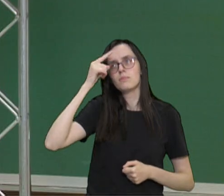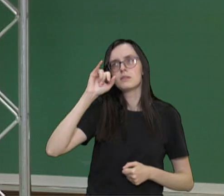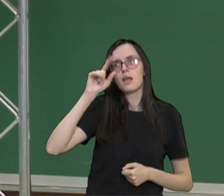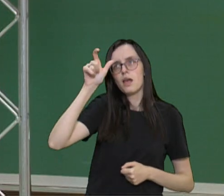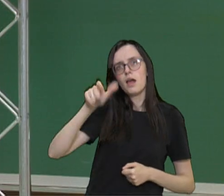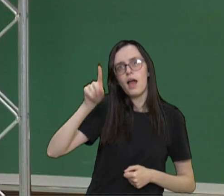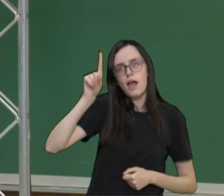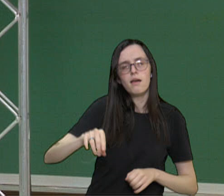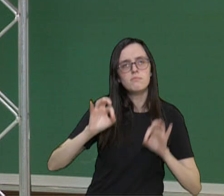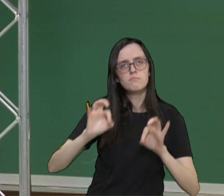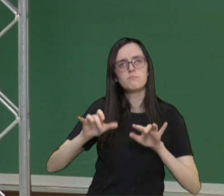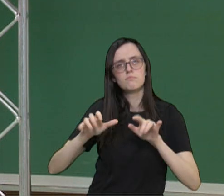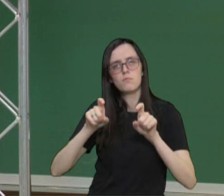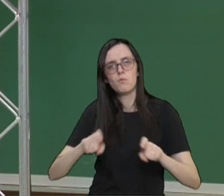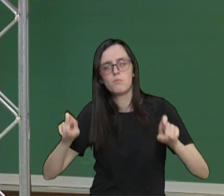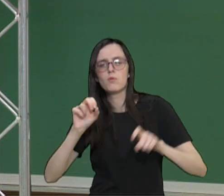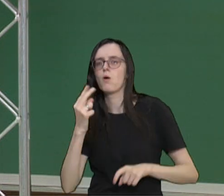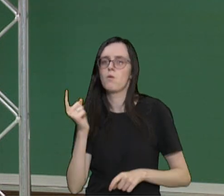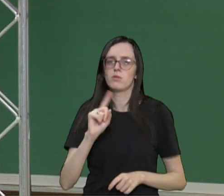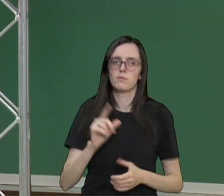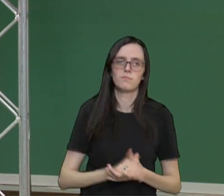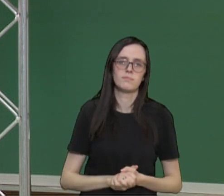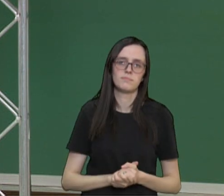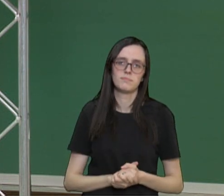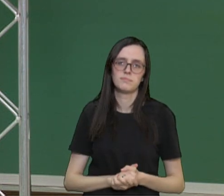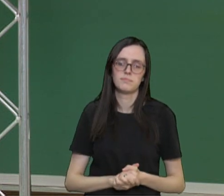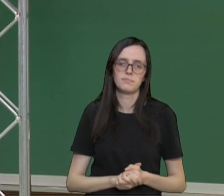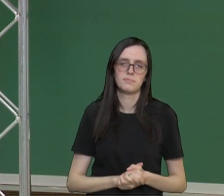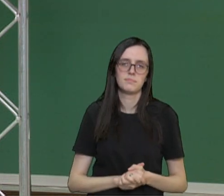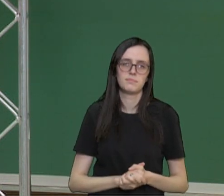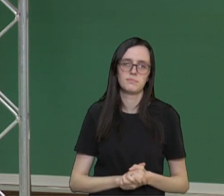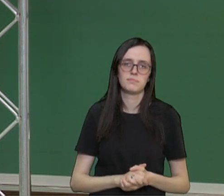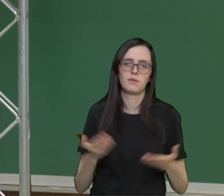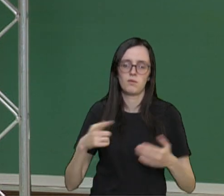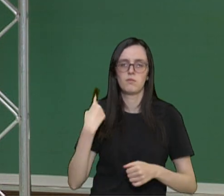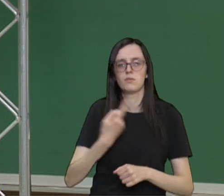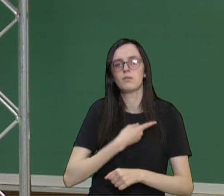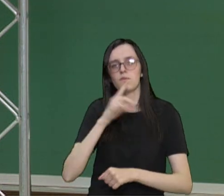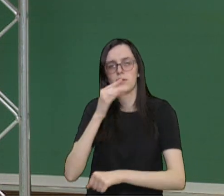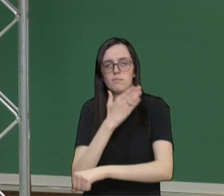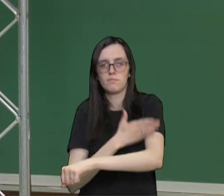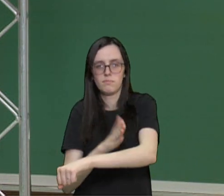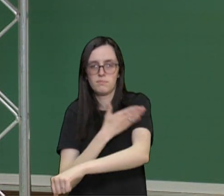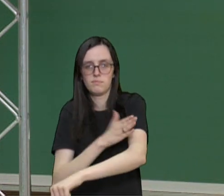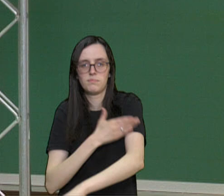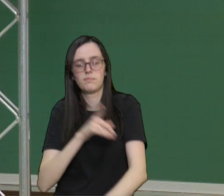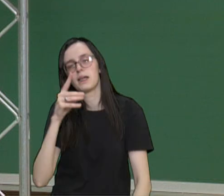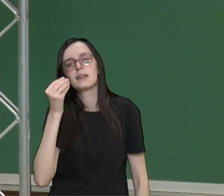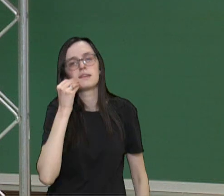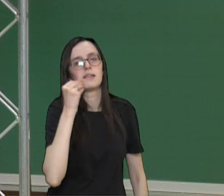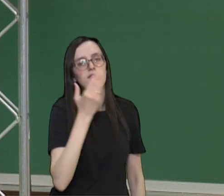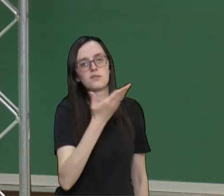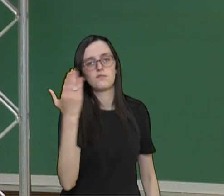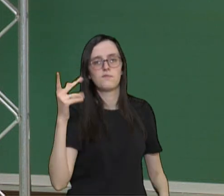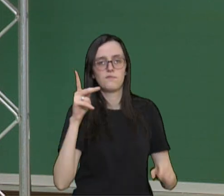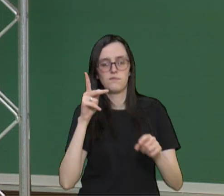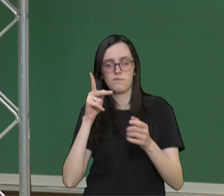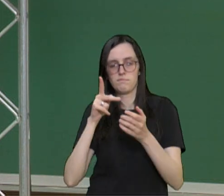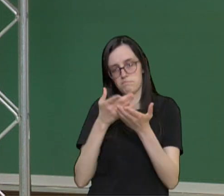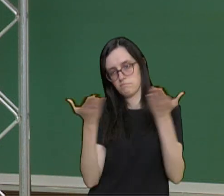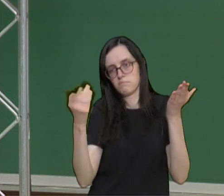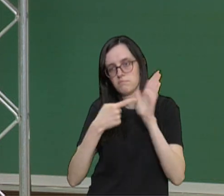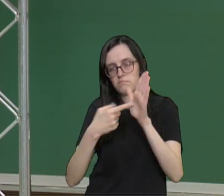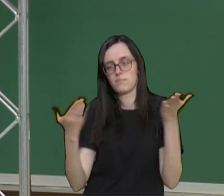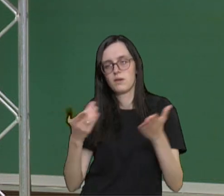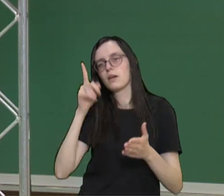se é cyberarte ou não. Pessoal, então vamos exercitar. Teste quiz para vocês sobre